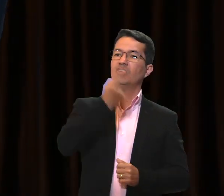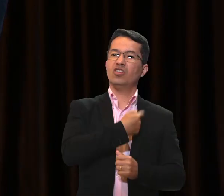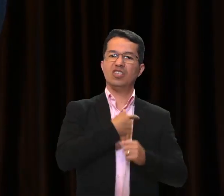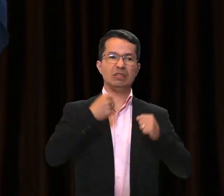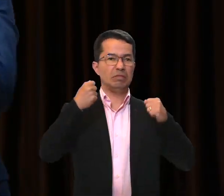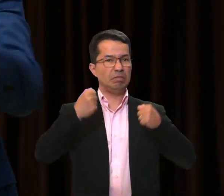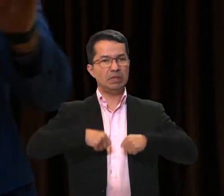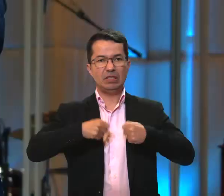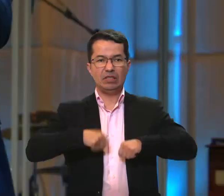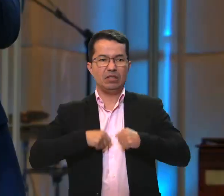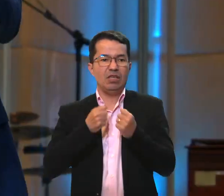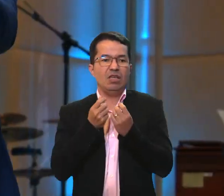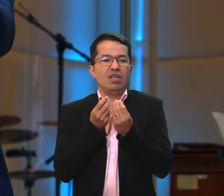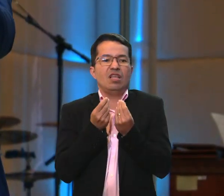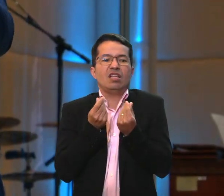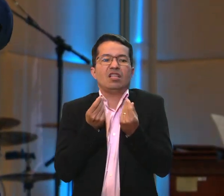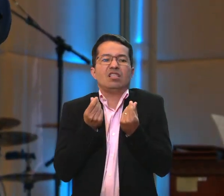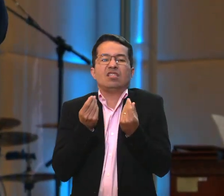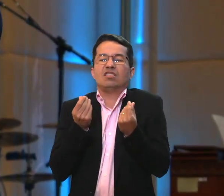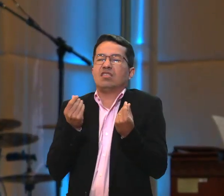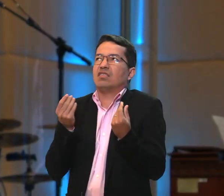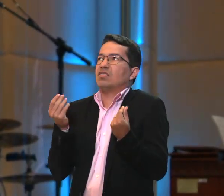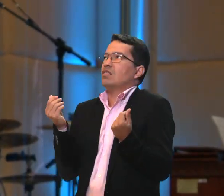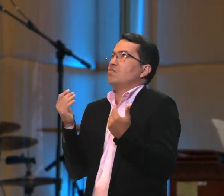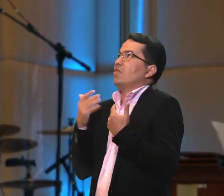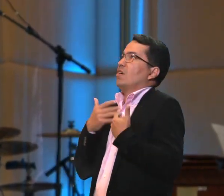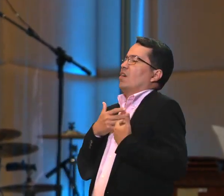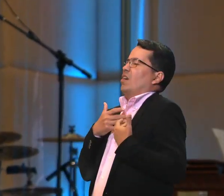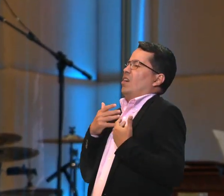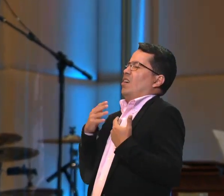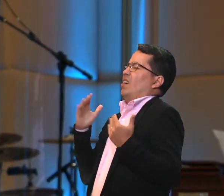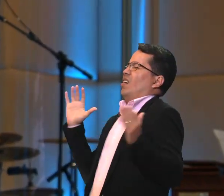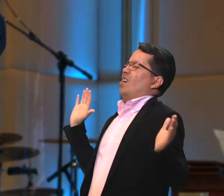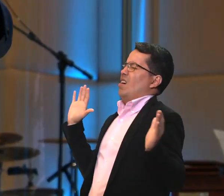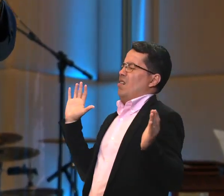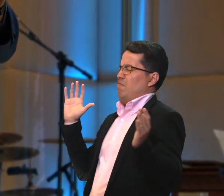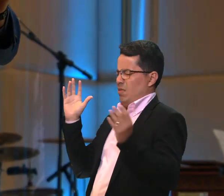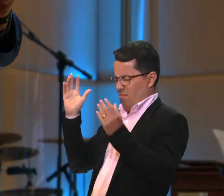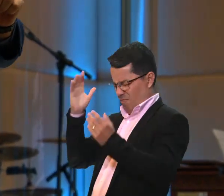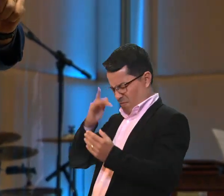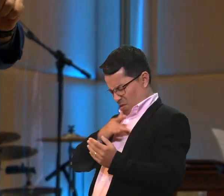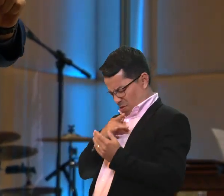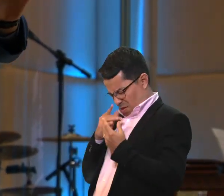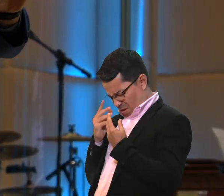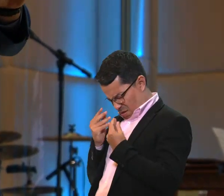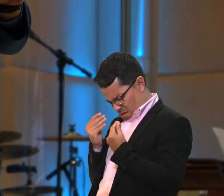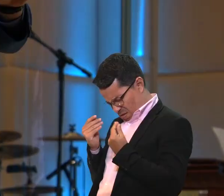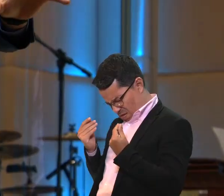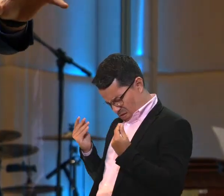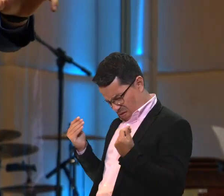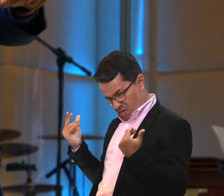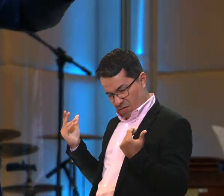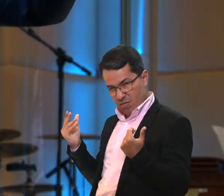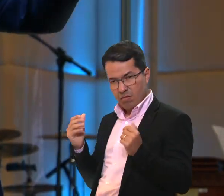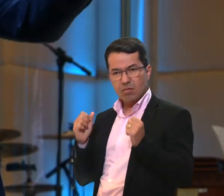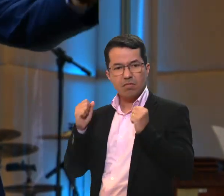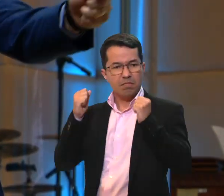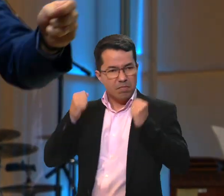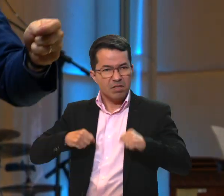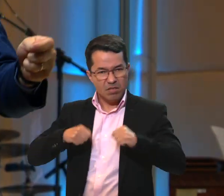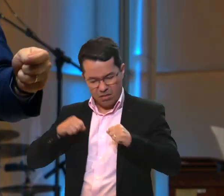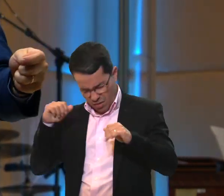quebrantamento. O que sara a terra é o quebrantamento do povo